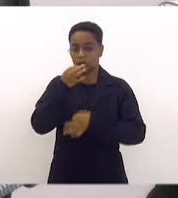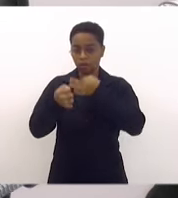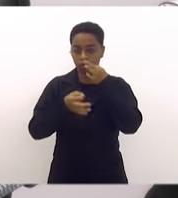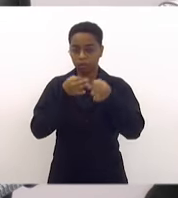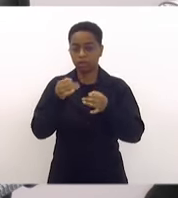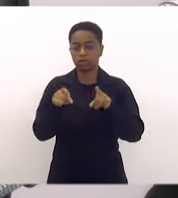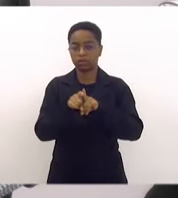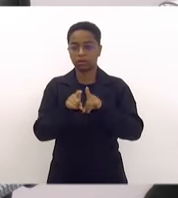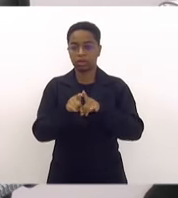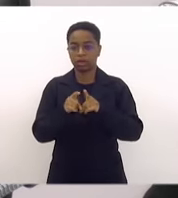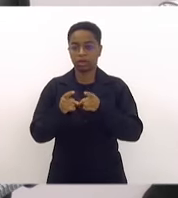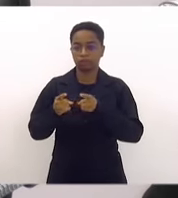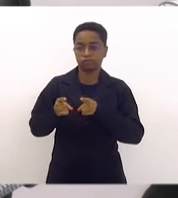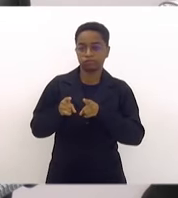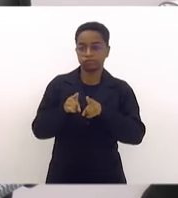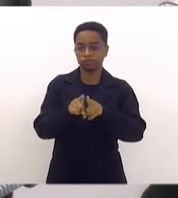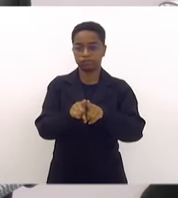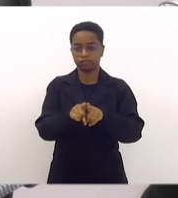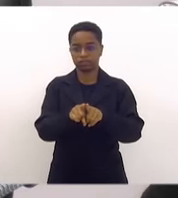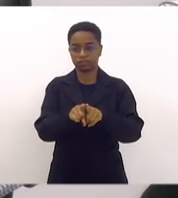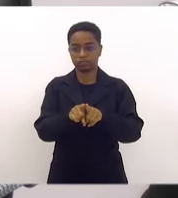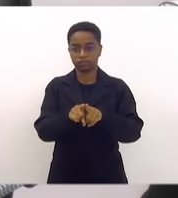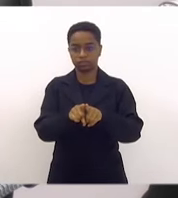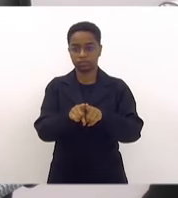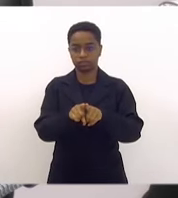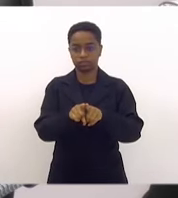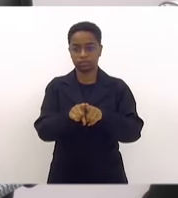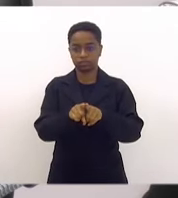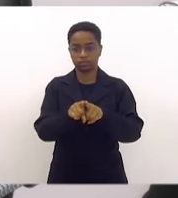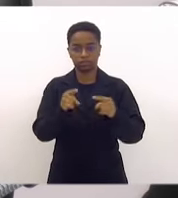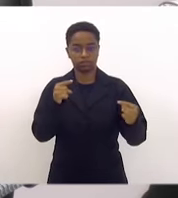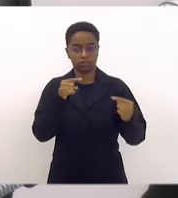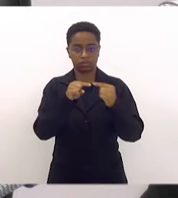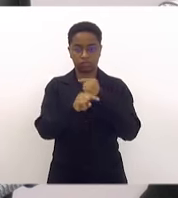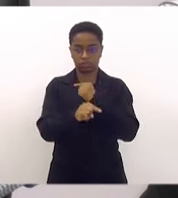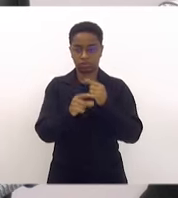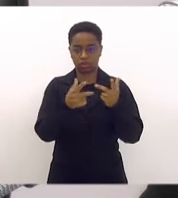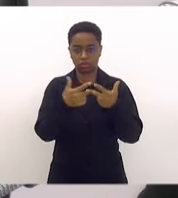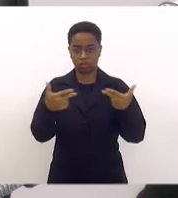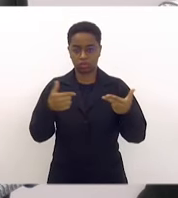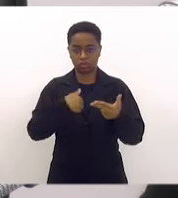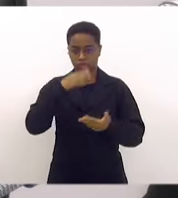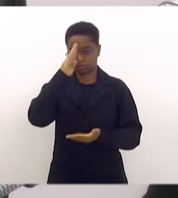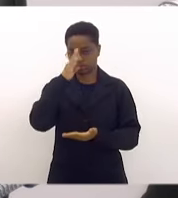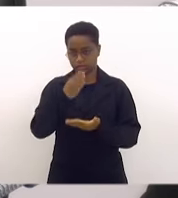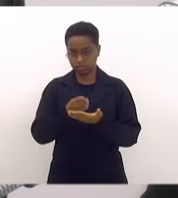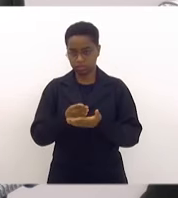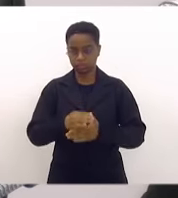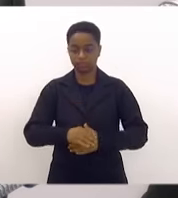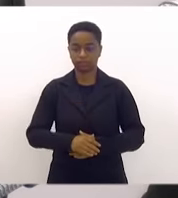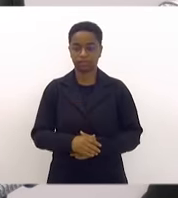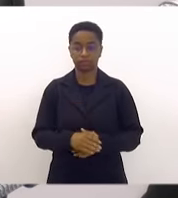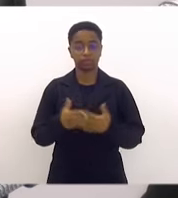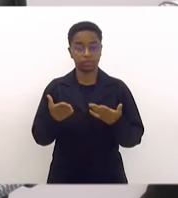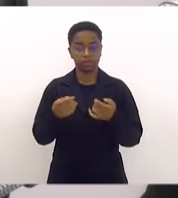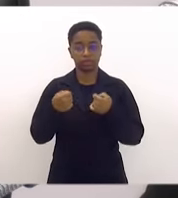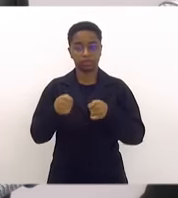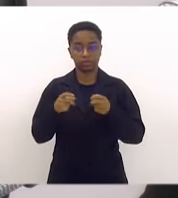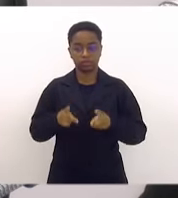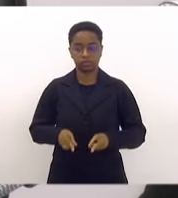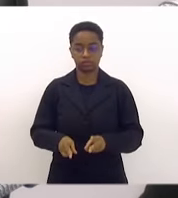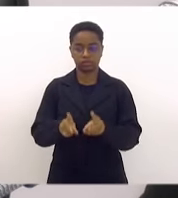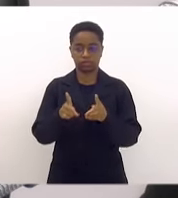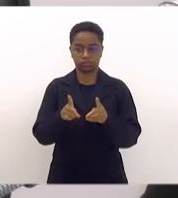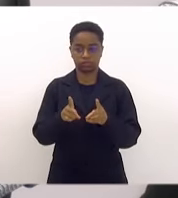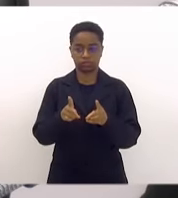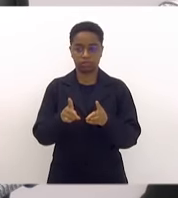alinhamentos da são contrários àquilo que eu acredito né mesmo isso deve permanecer